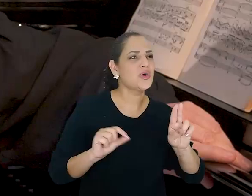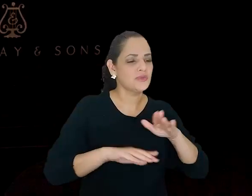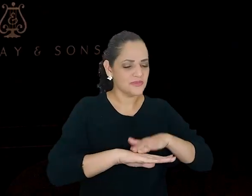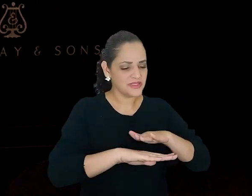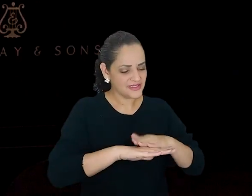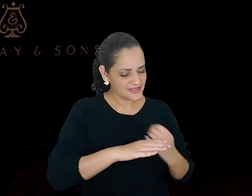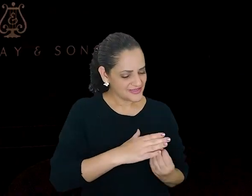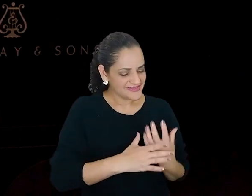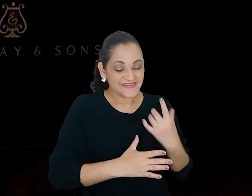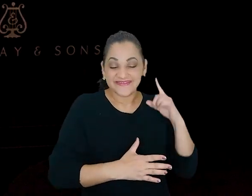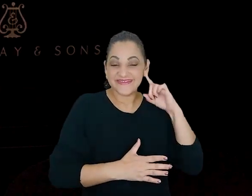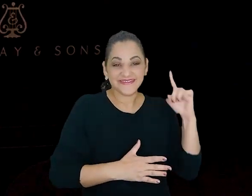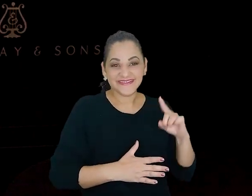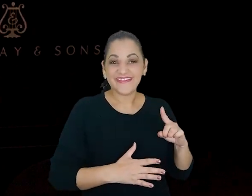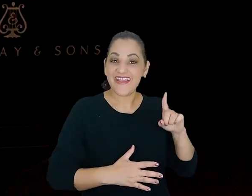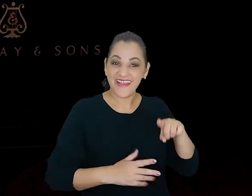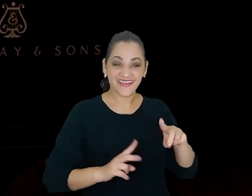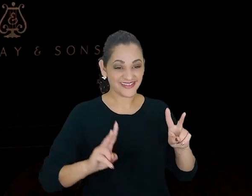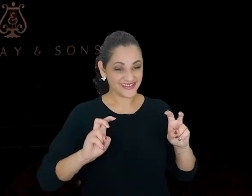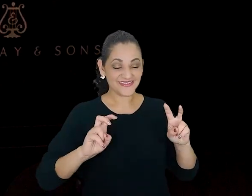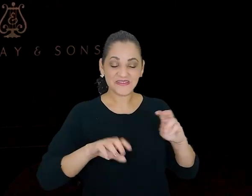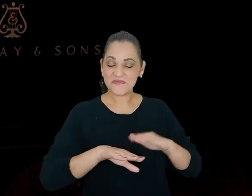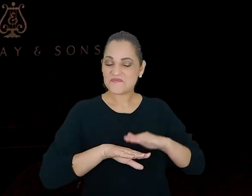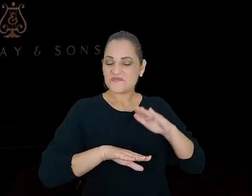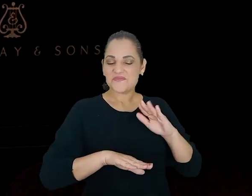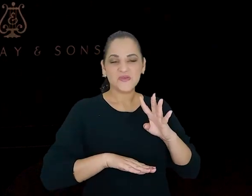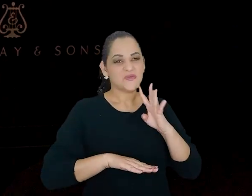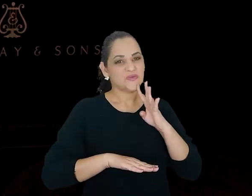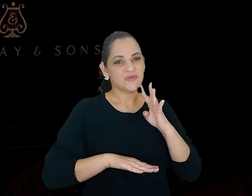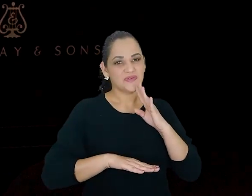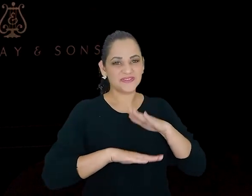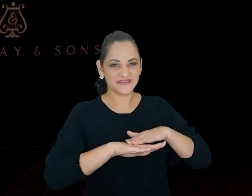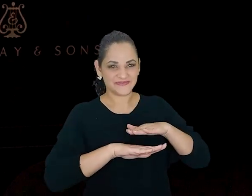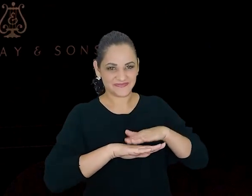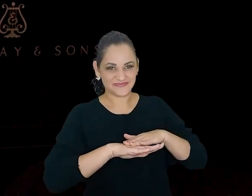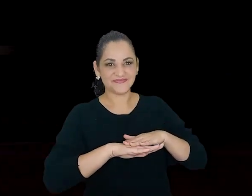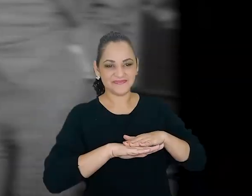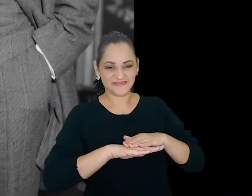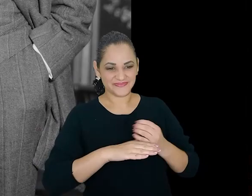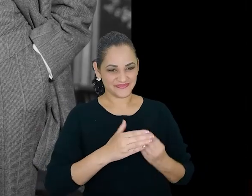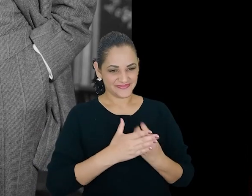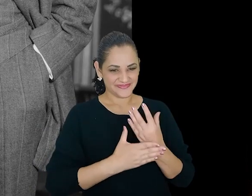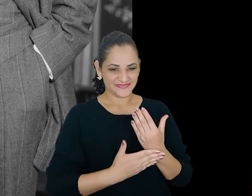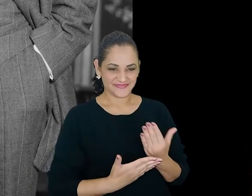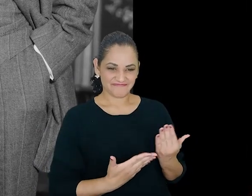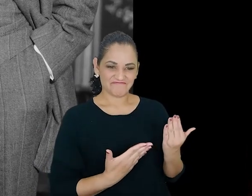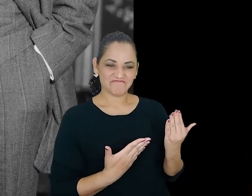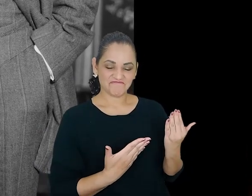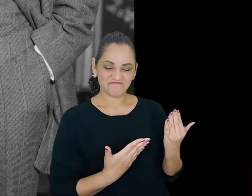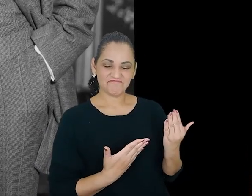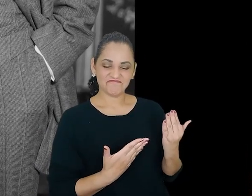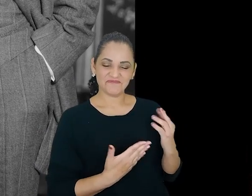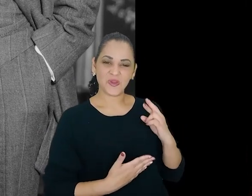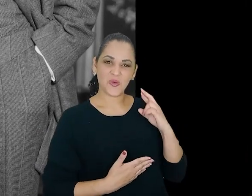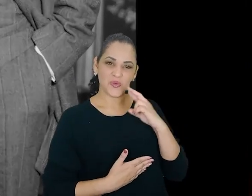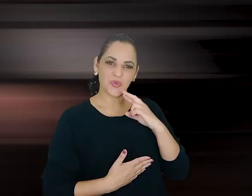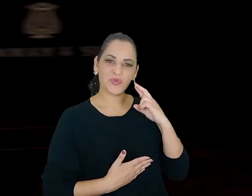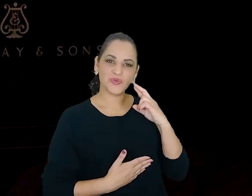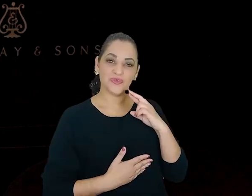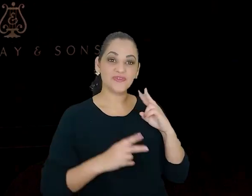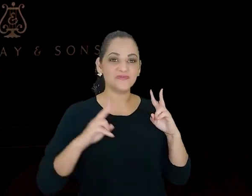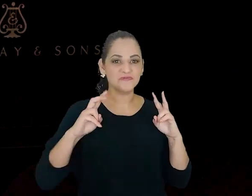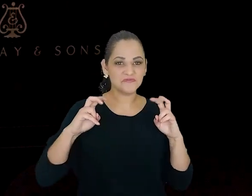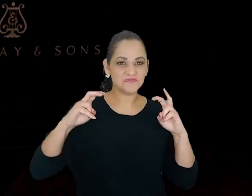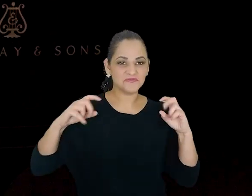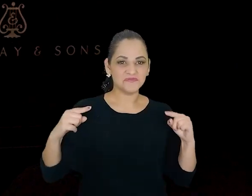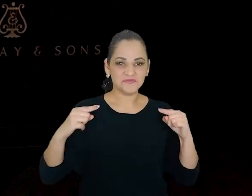compositor. Este é um dos temas mais conhecidos do compositor russo Sergei Rachmaninoff. Este tema faz